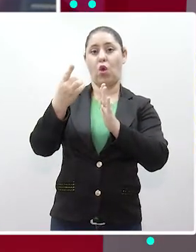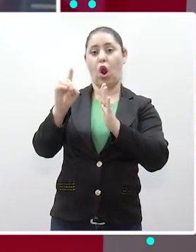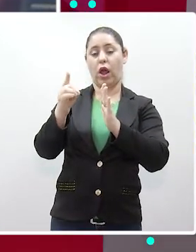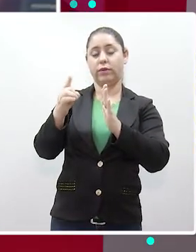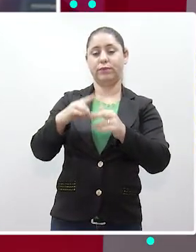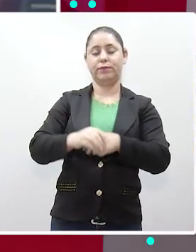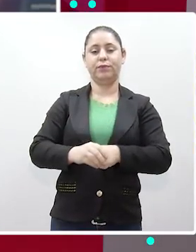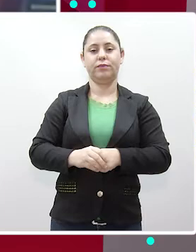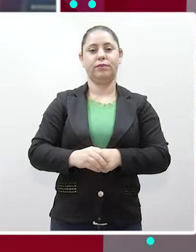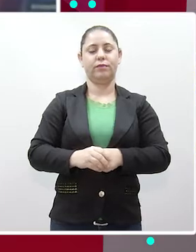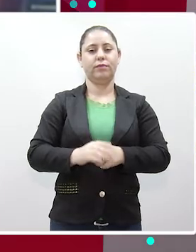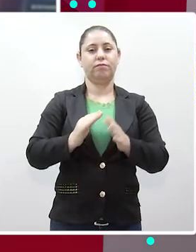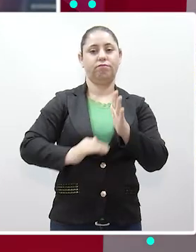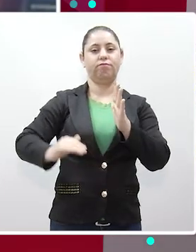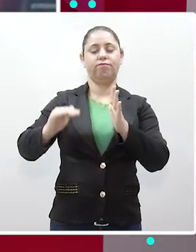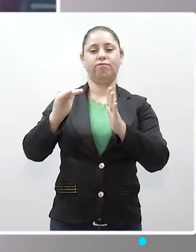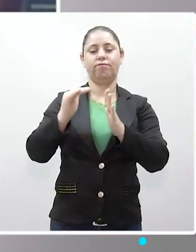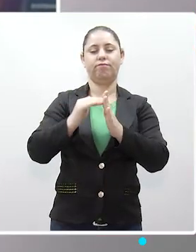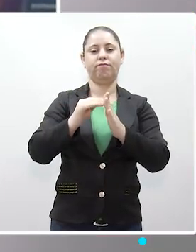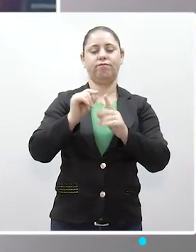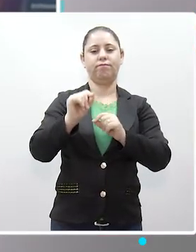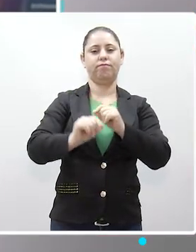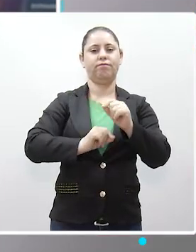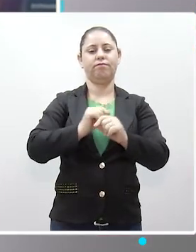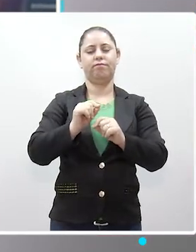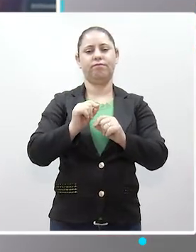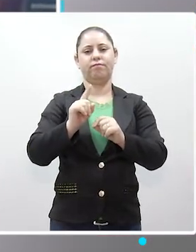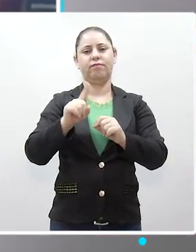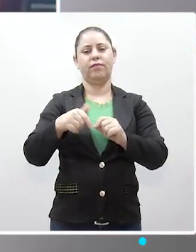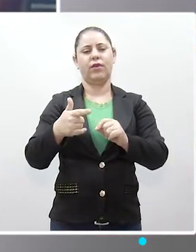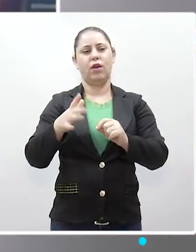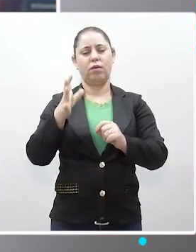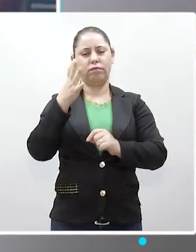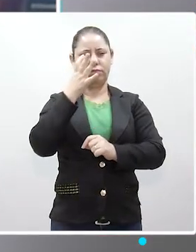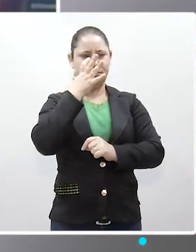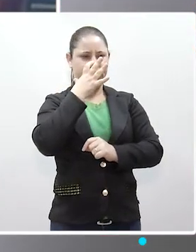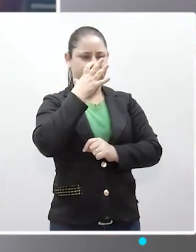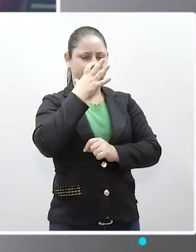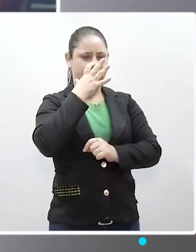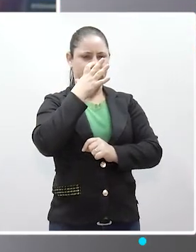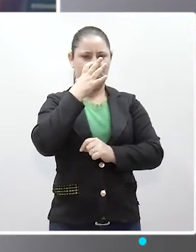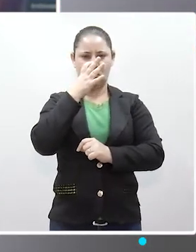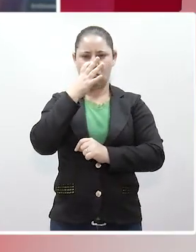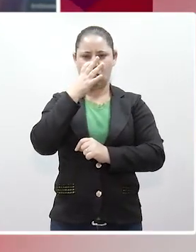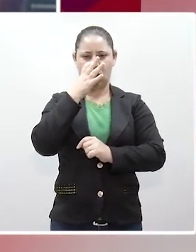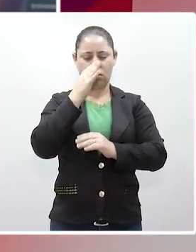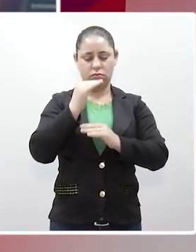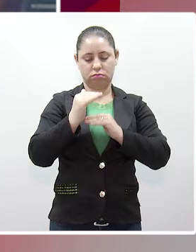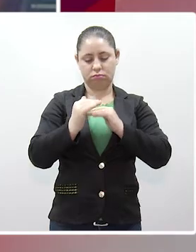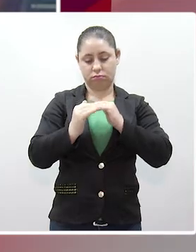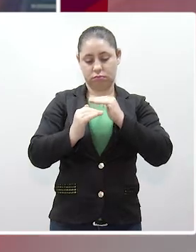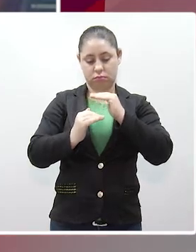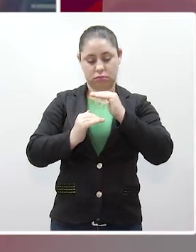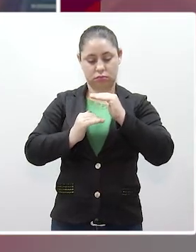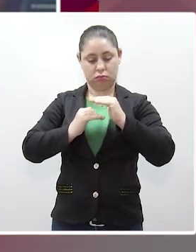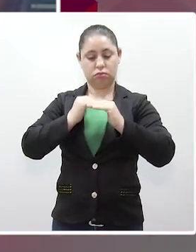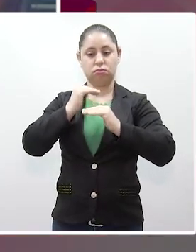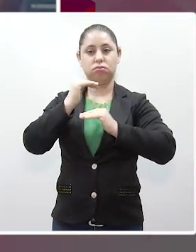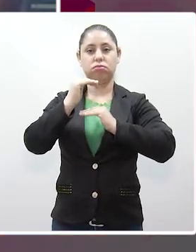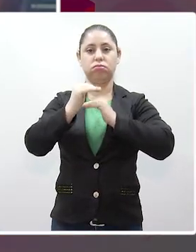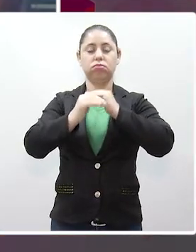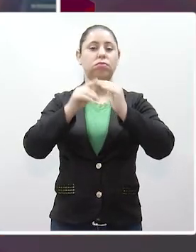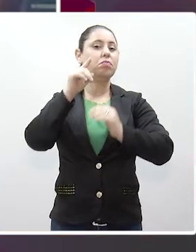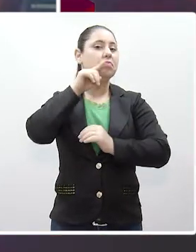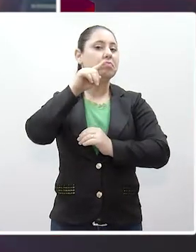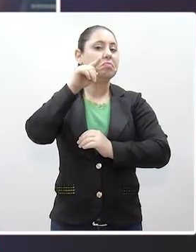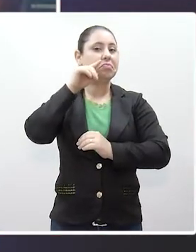dólar e a alta no valor internacional dos preços. Nós estamos observando uma recuperação muito robusta nos Estados Unidos e